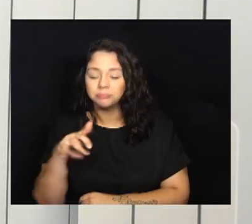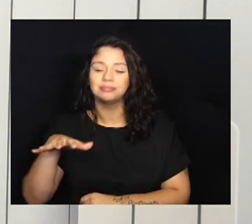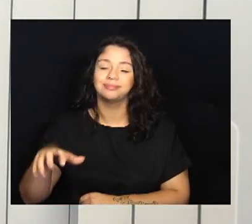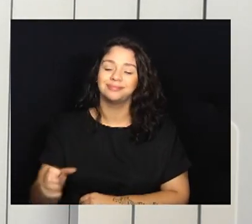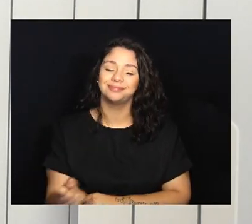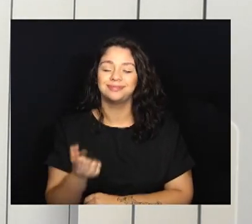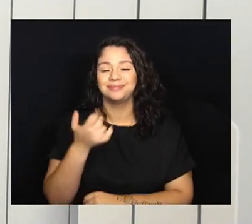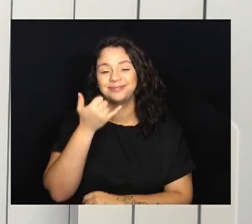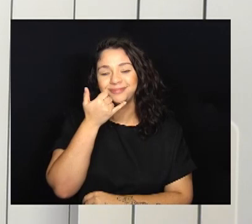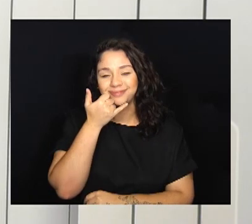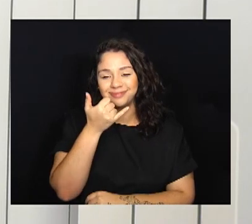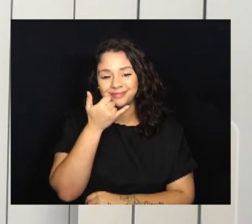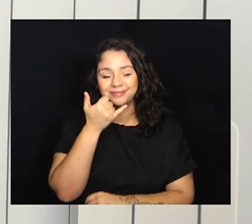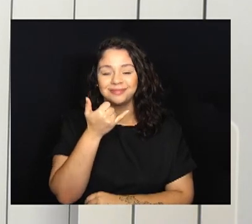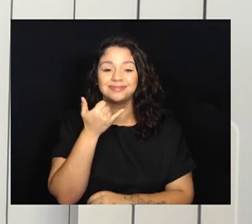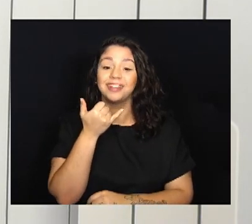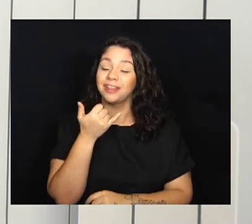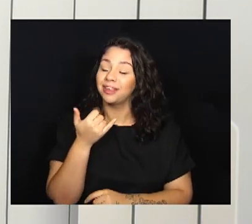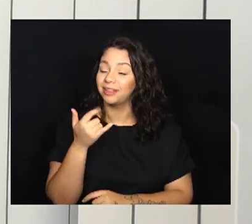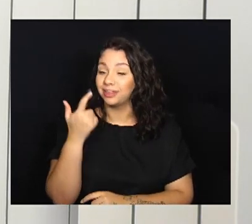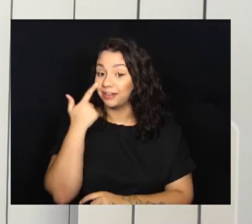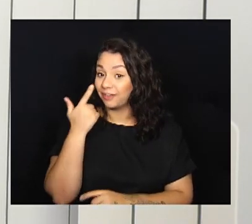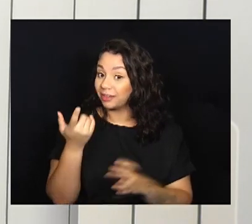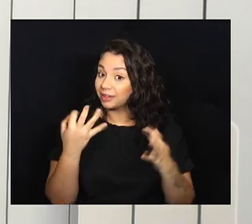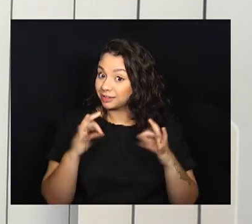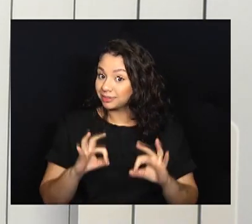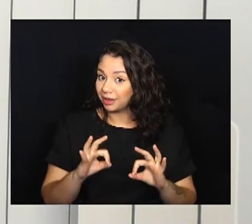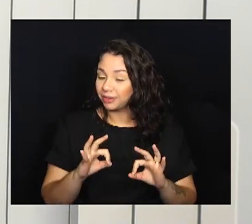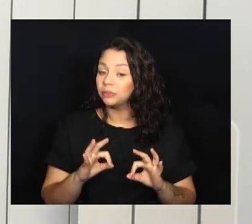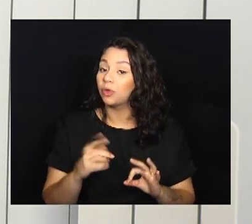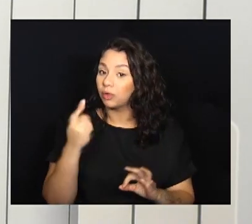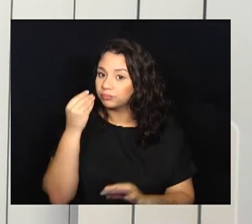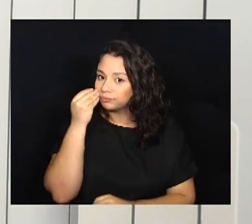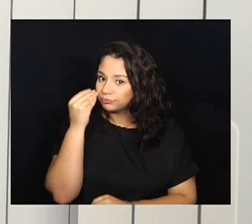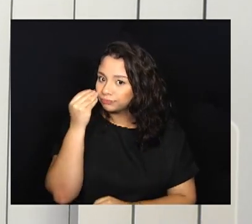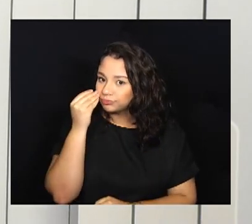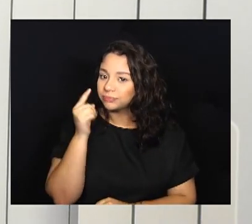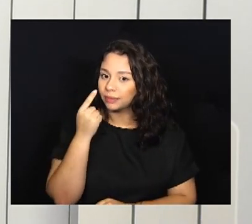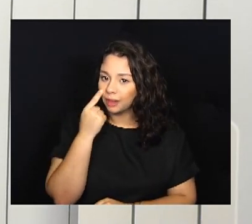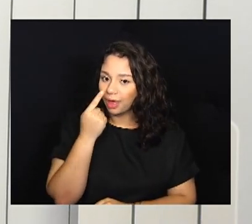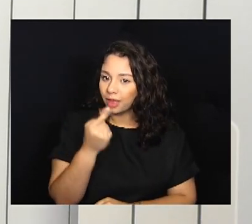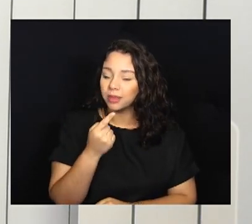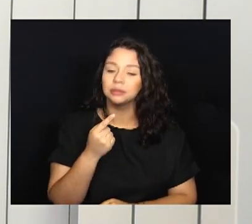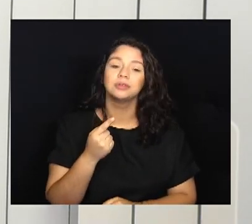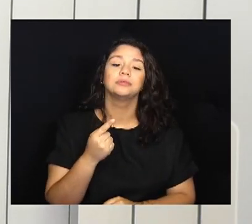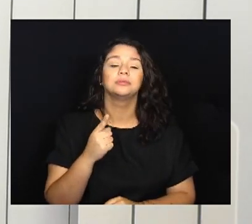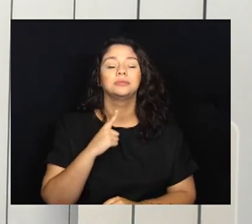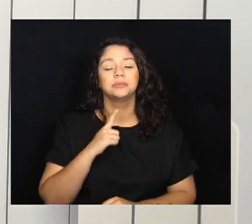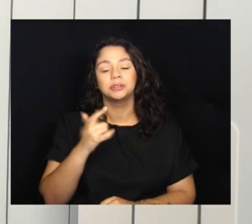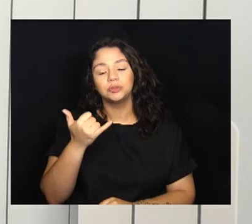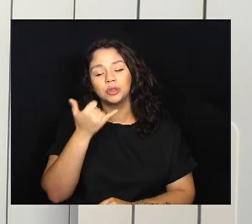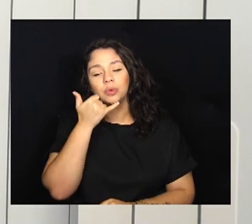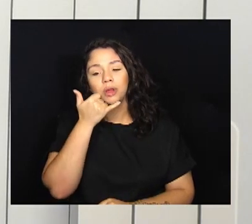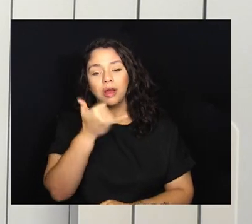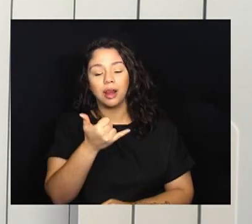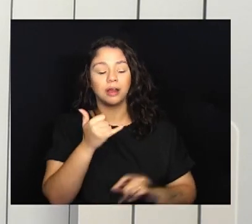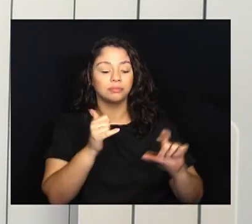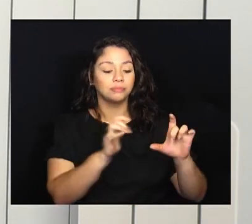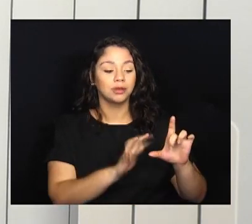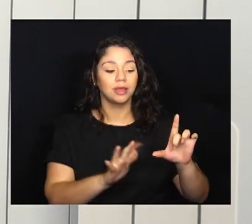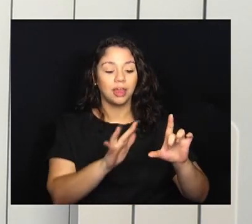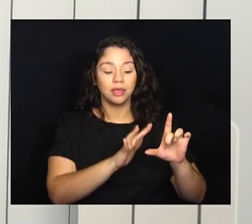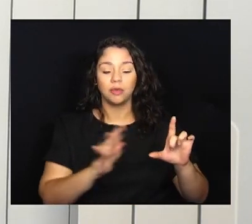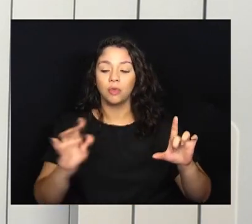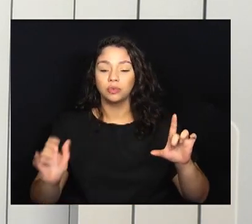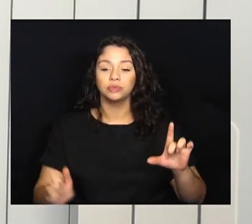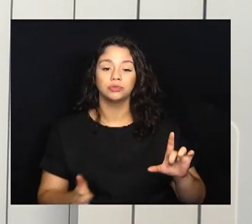perto? Pegue agora o seu celular para você ver que dá certo. Já faça o teste, viu? Com a câmera do seu celular apontada aqui, ó, para